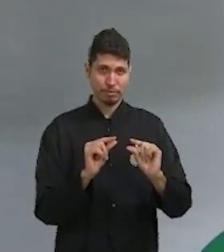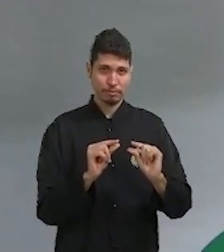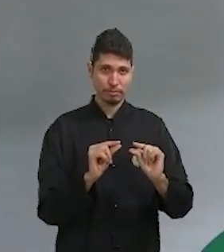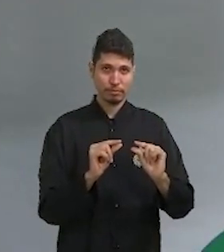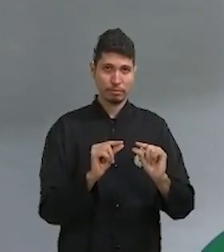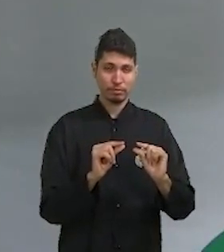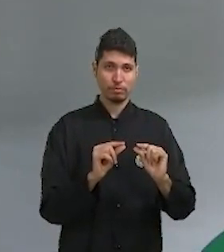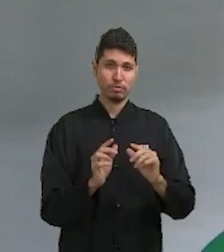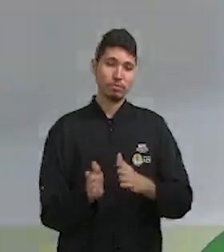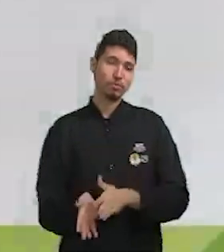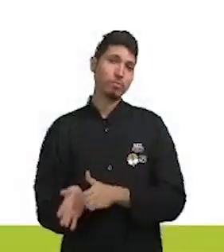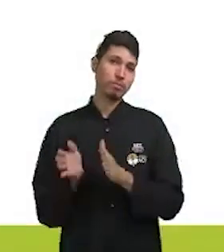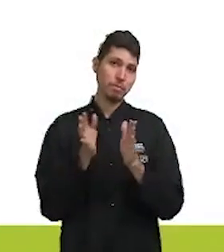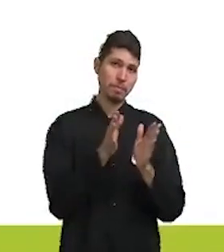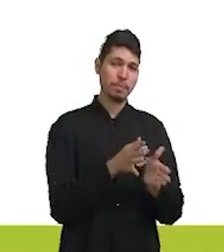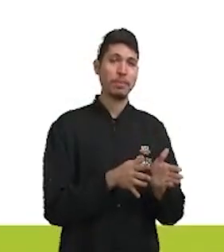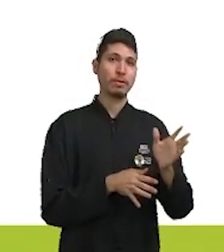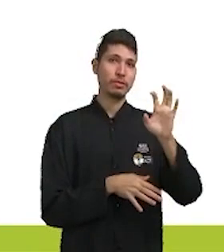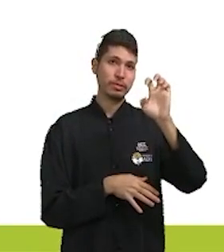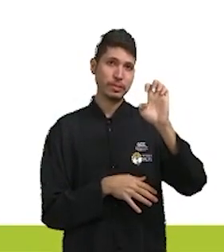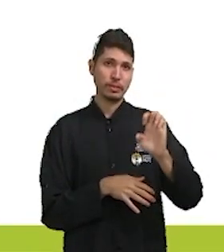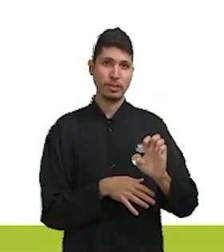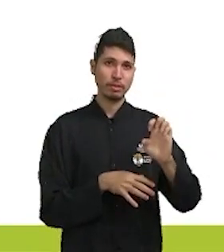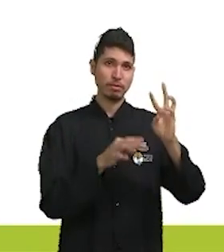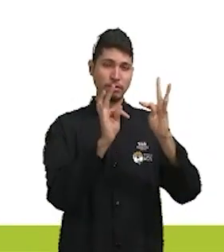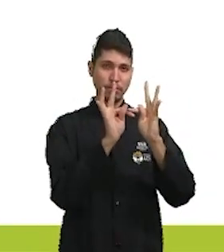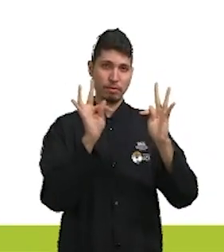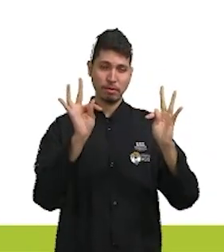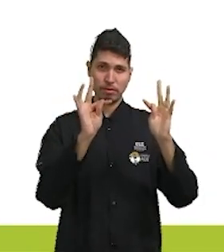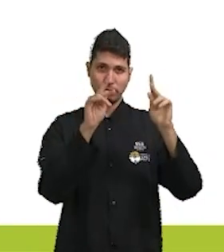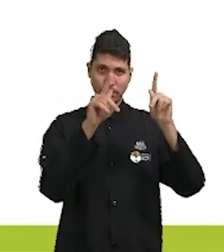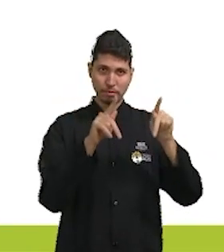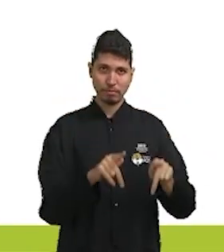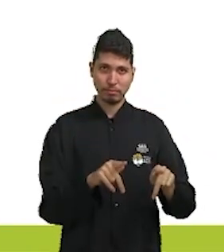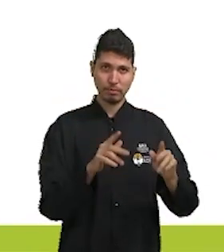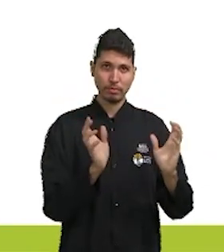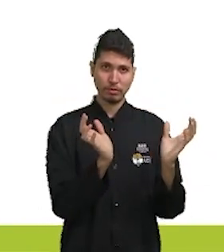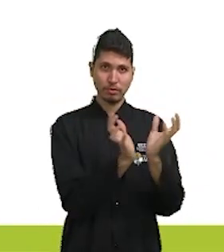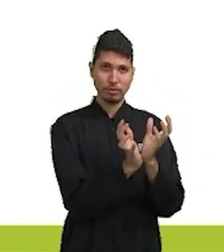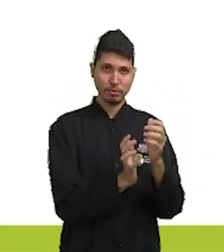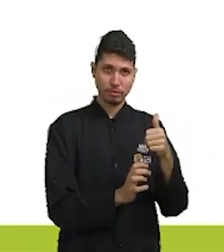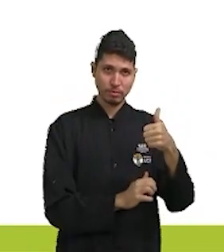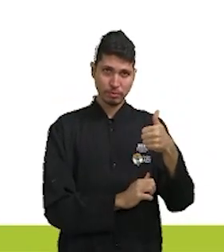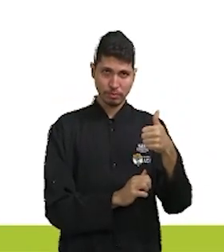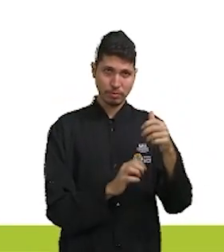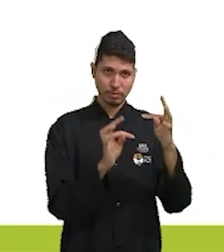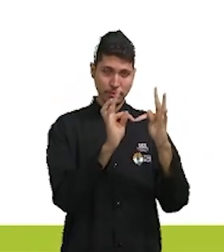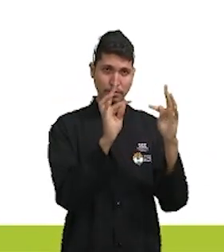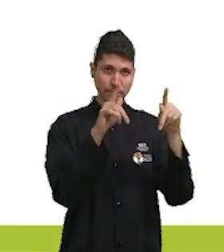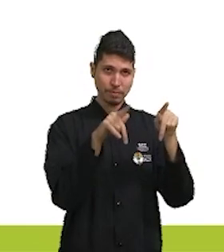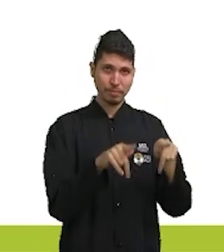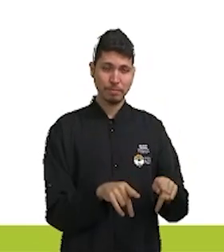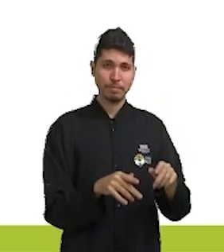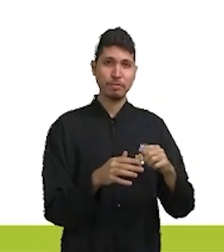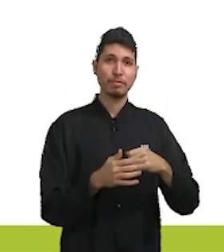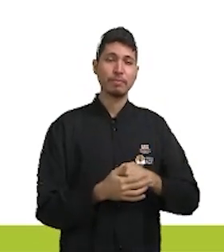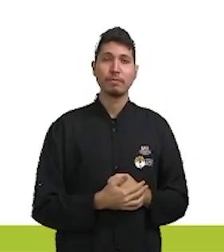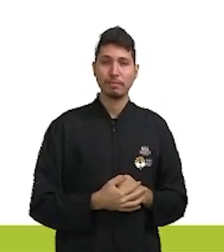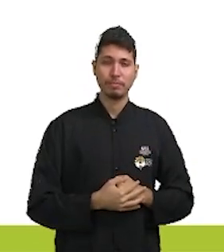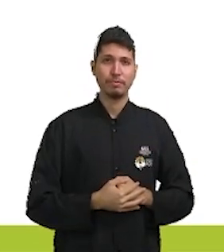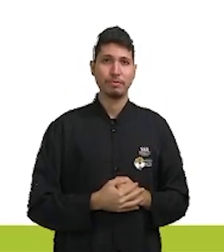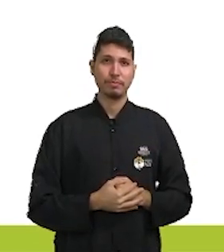mais esquerdo da nossa tabela periódica, mais voltado para o grupo 1 da nossa tabela periódica, ele